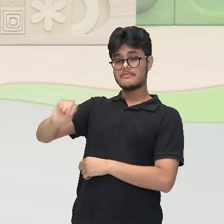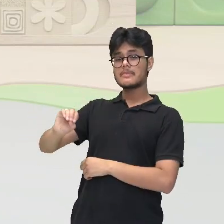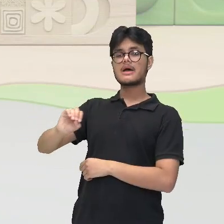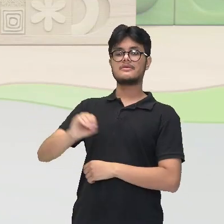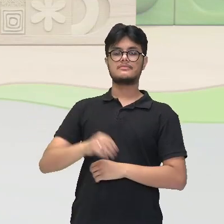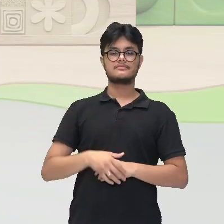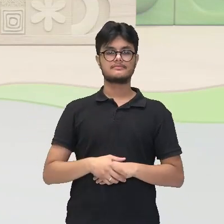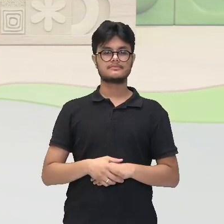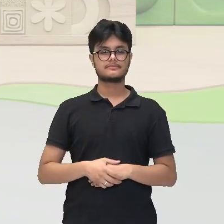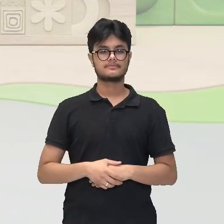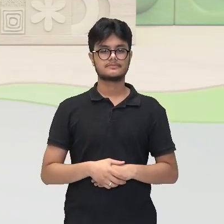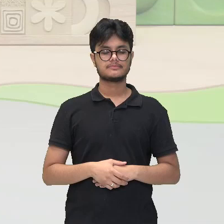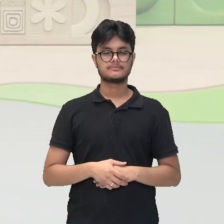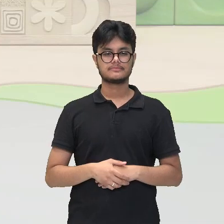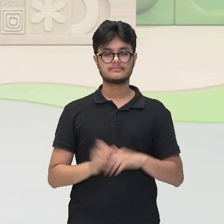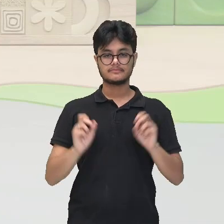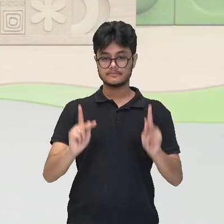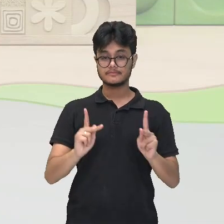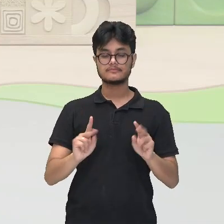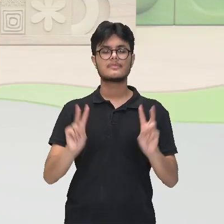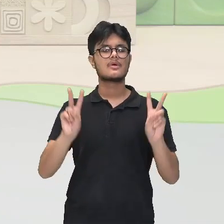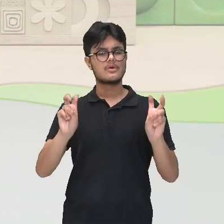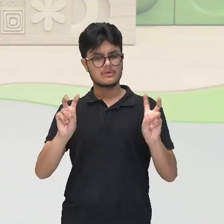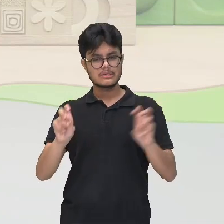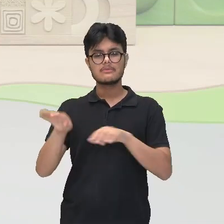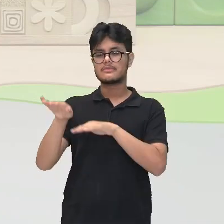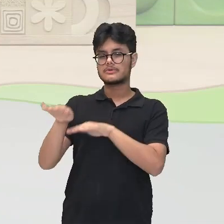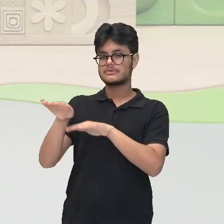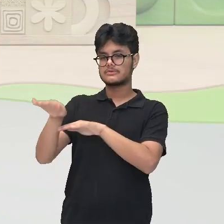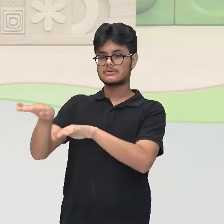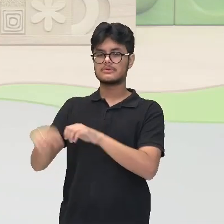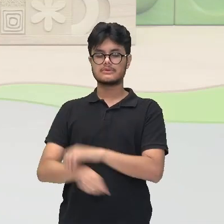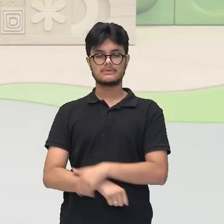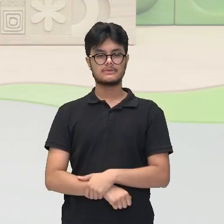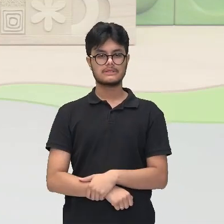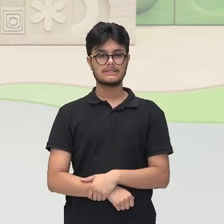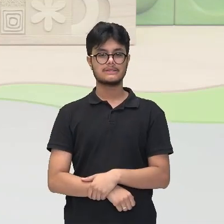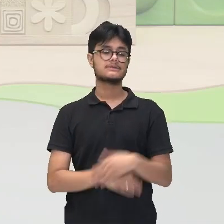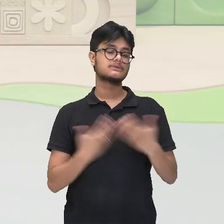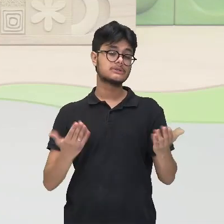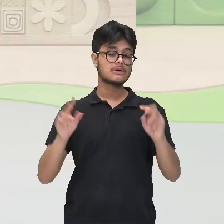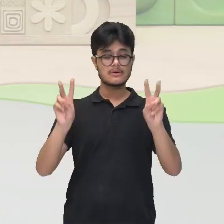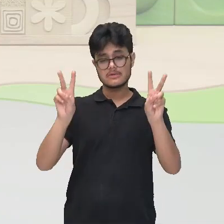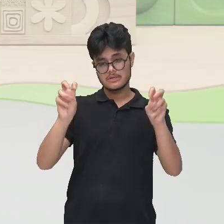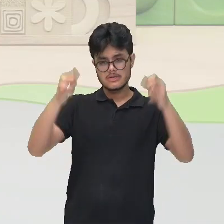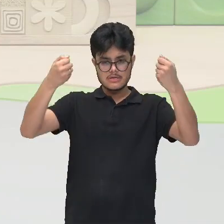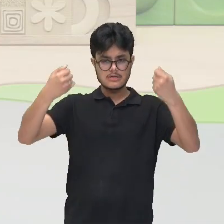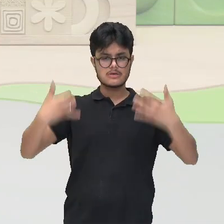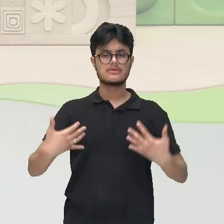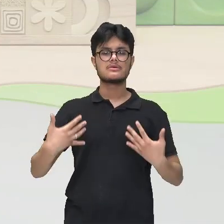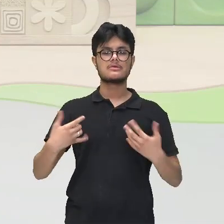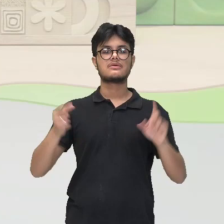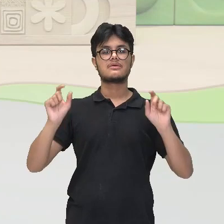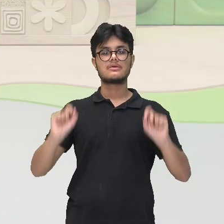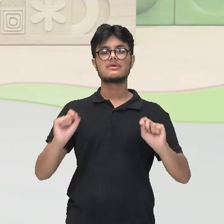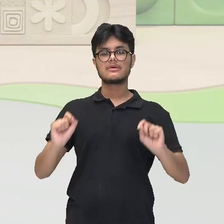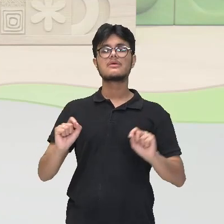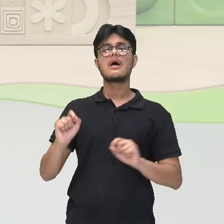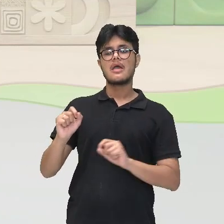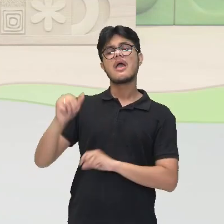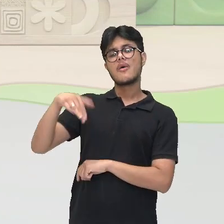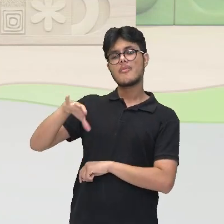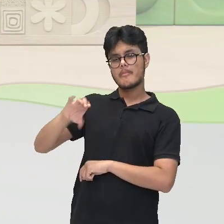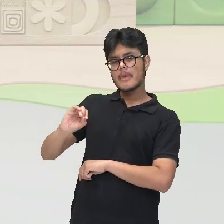mês de maio, em torno do trânsito. E quando a gente fala em trânsito, a gente fala em